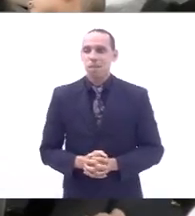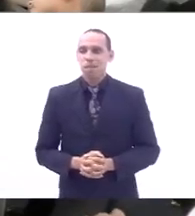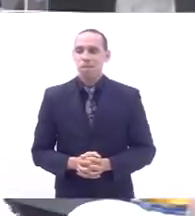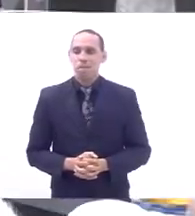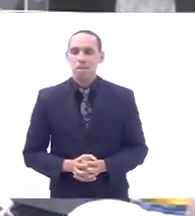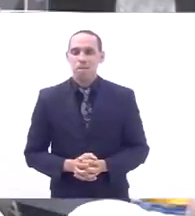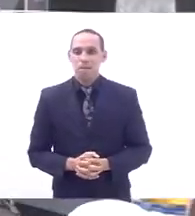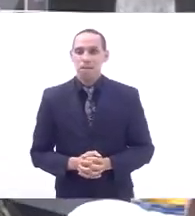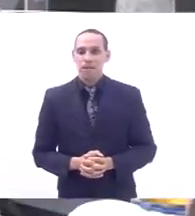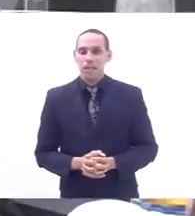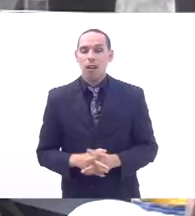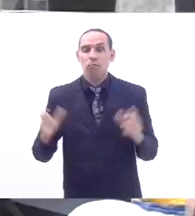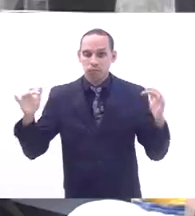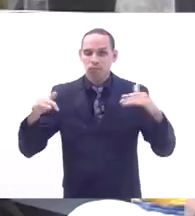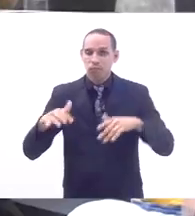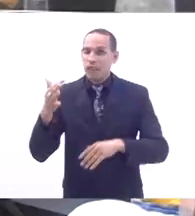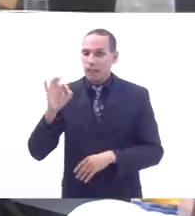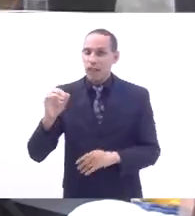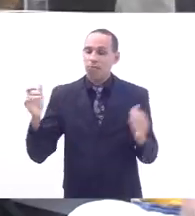É de 10 em 10.